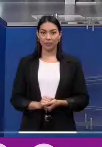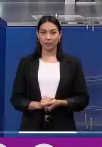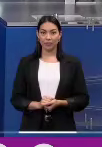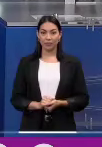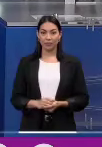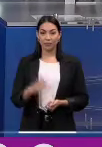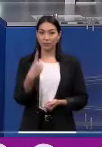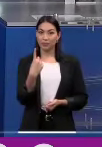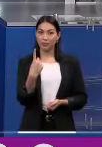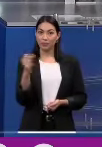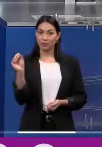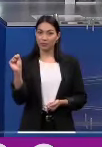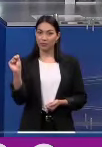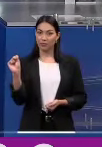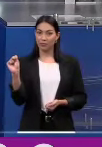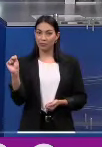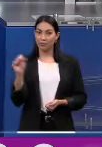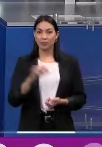Número 18.